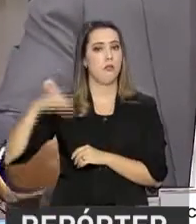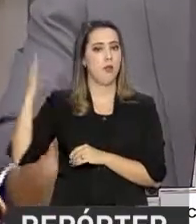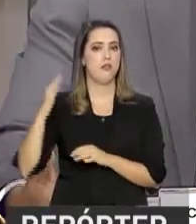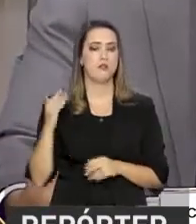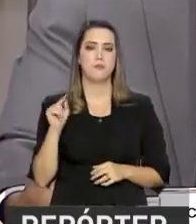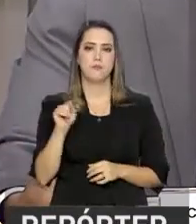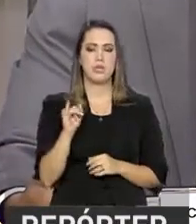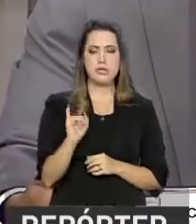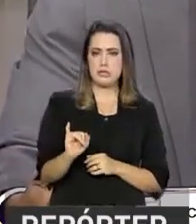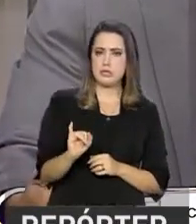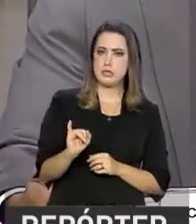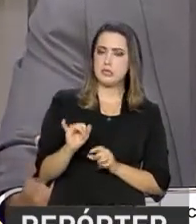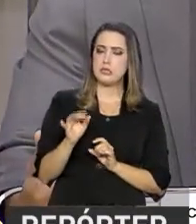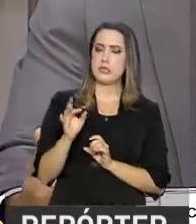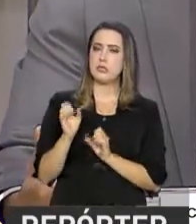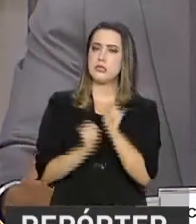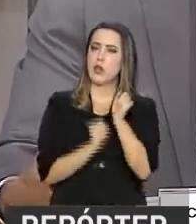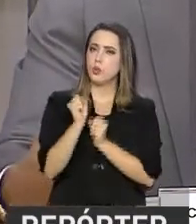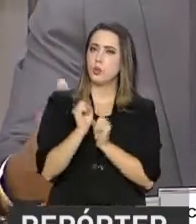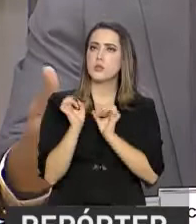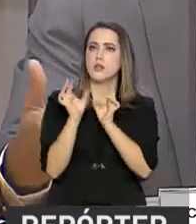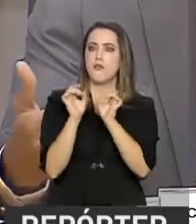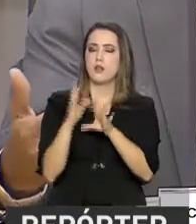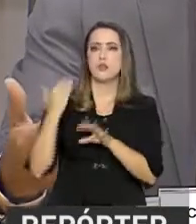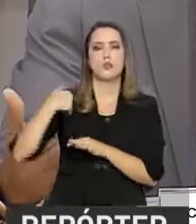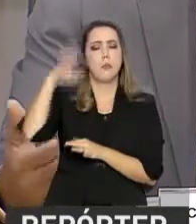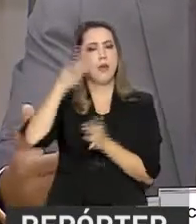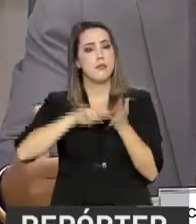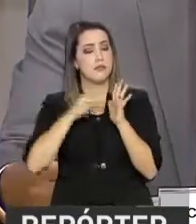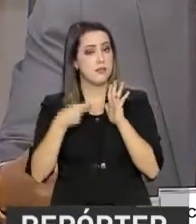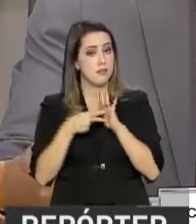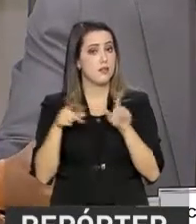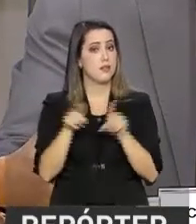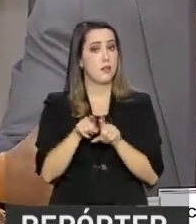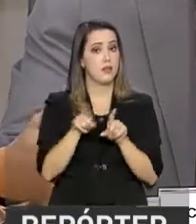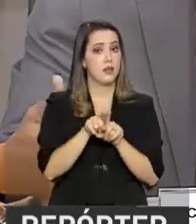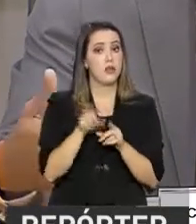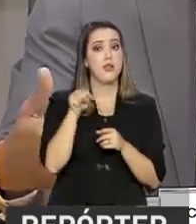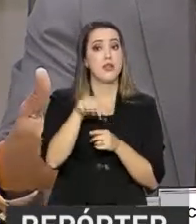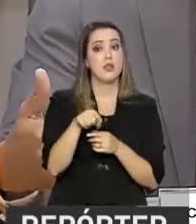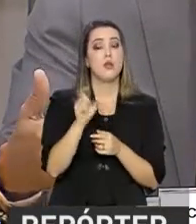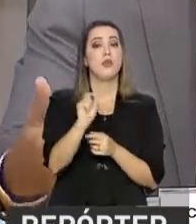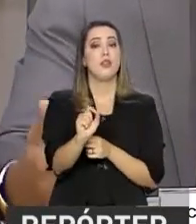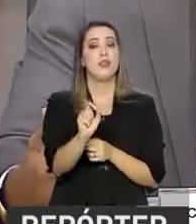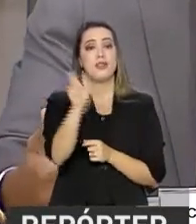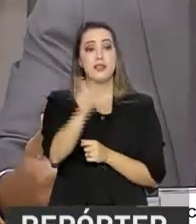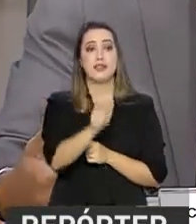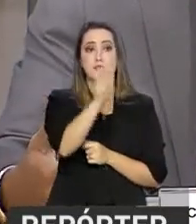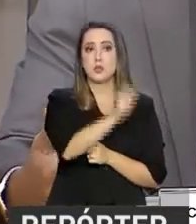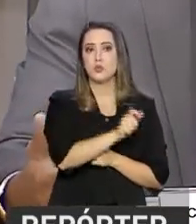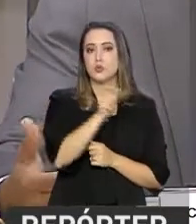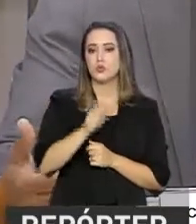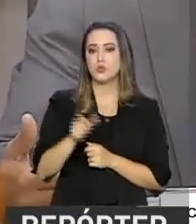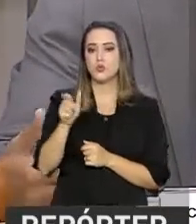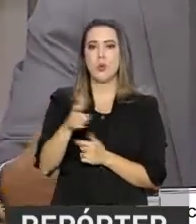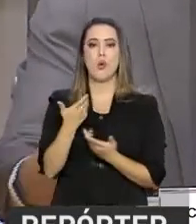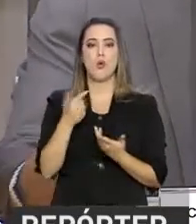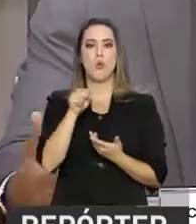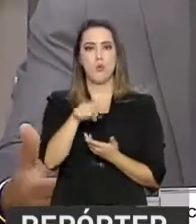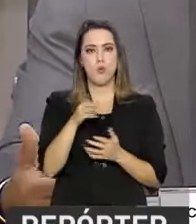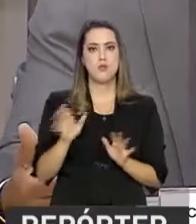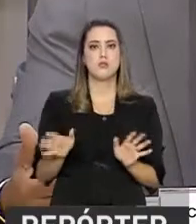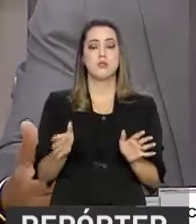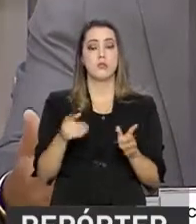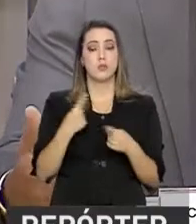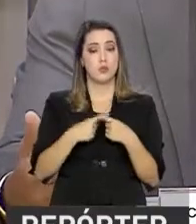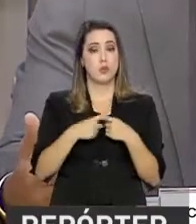a indústria está importando mais, significa que a atividade está sendo incentivada no setor industrial, a produção